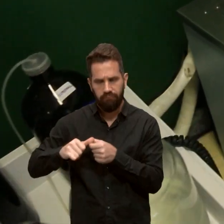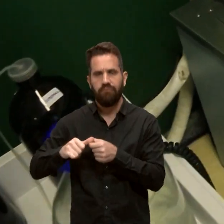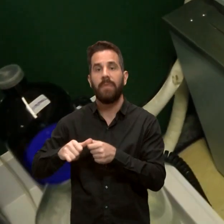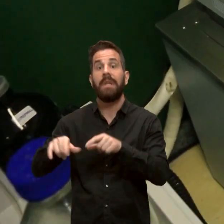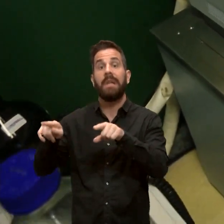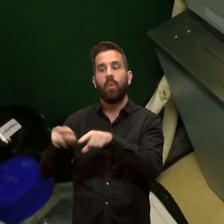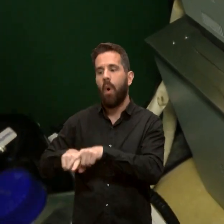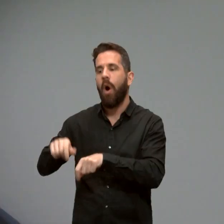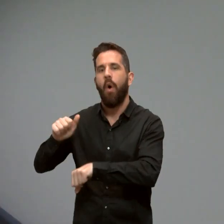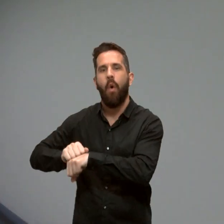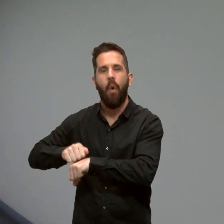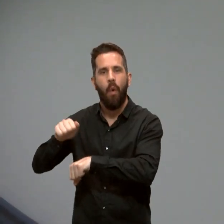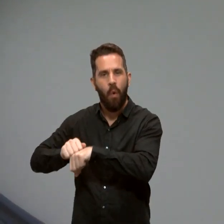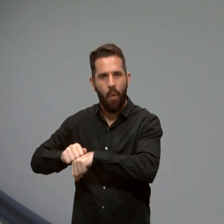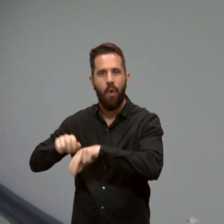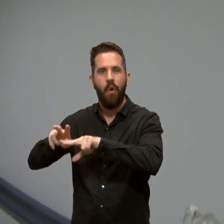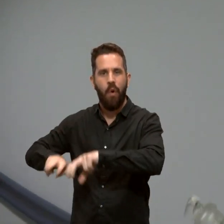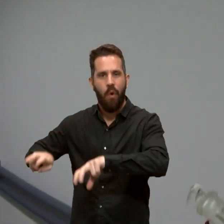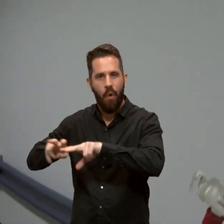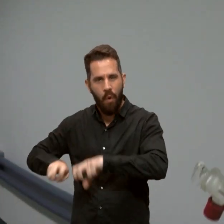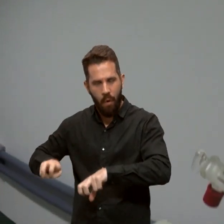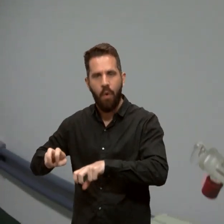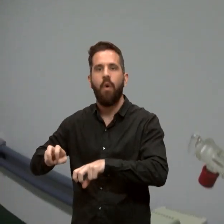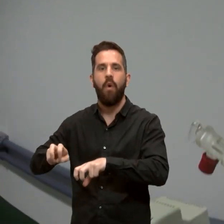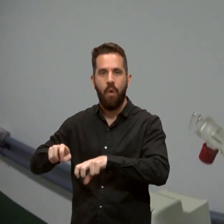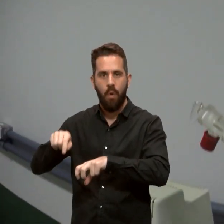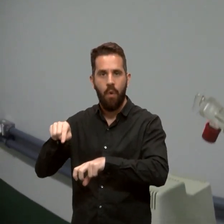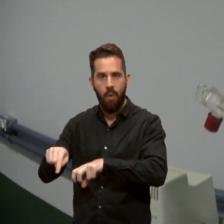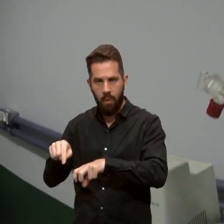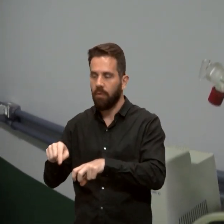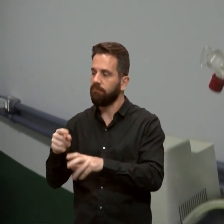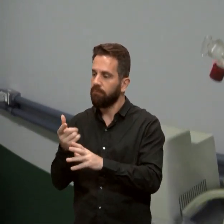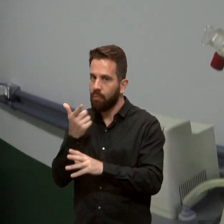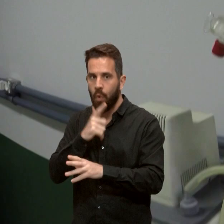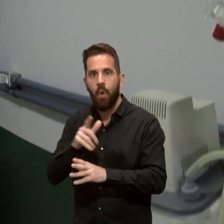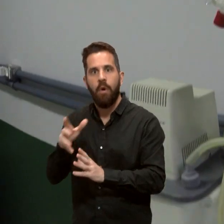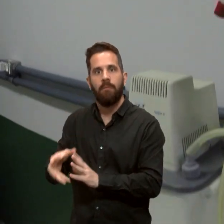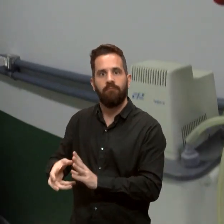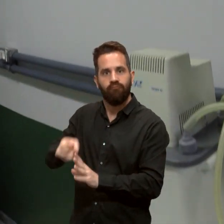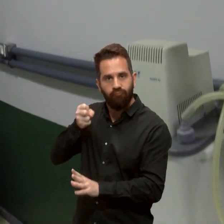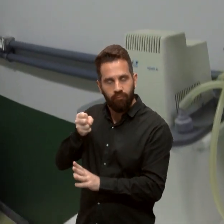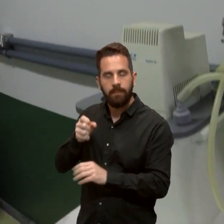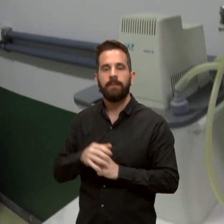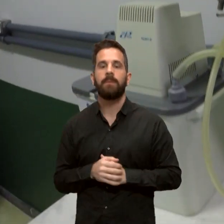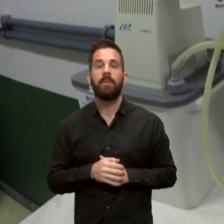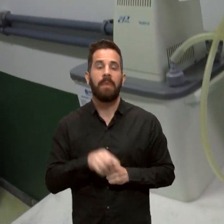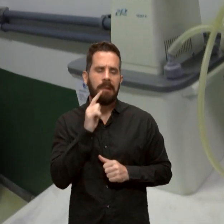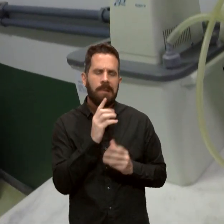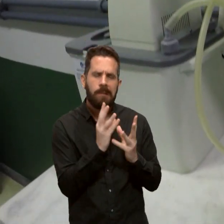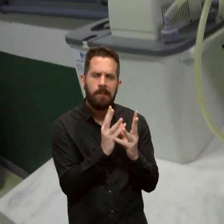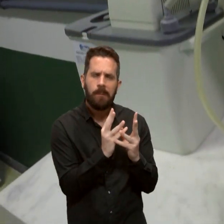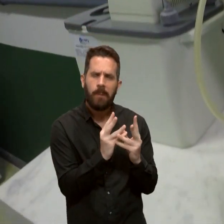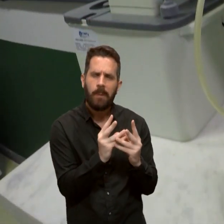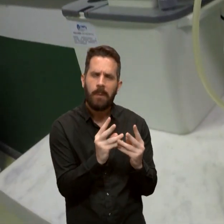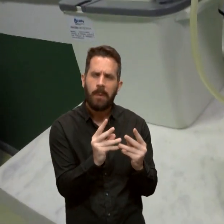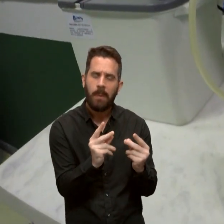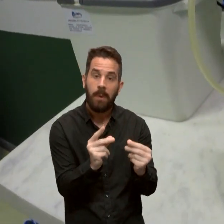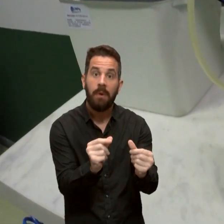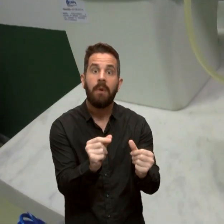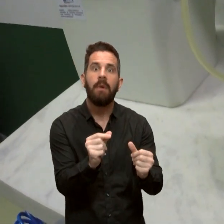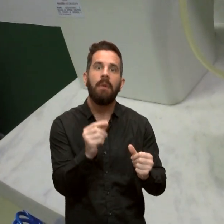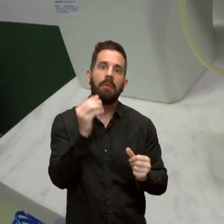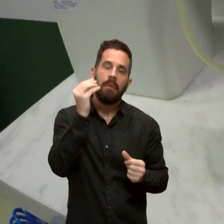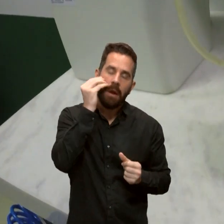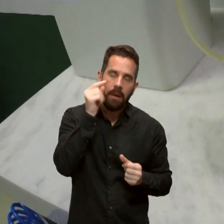O passo seguinte envolve aí fazer o refino desse petróleo para que se consiga, a partir daí, obter então o querosene